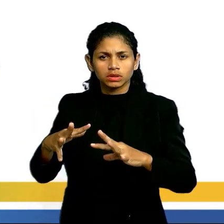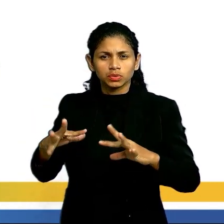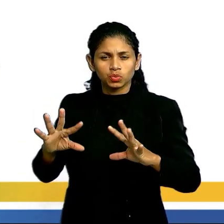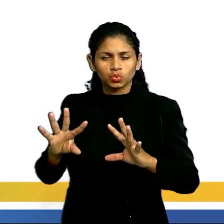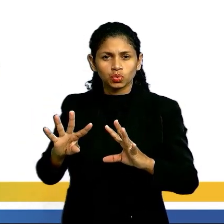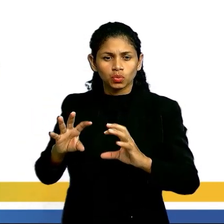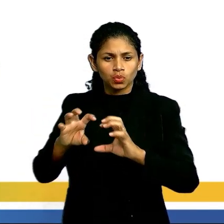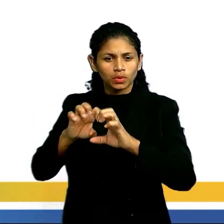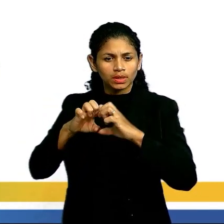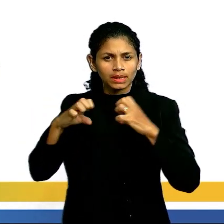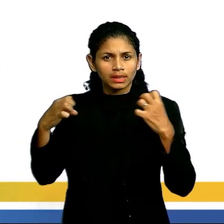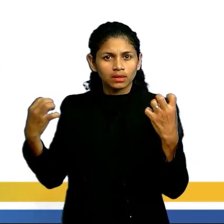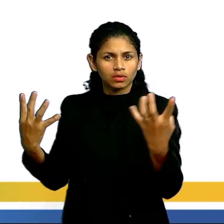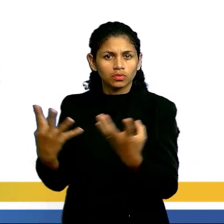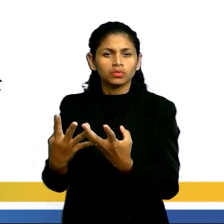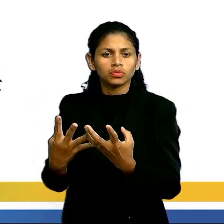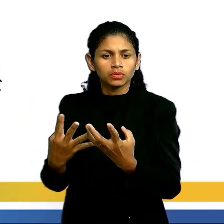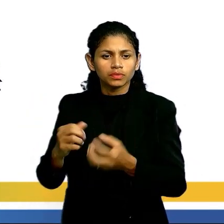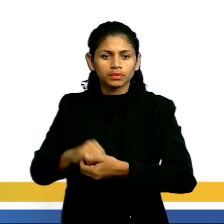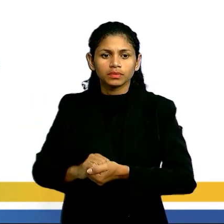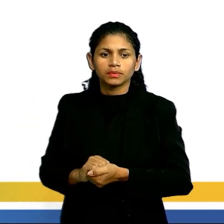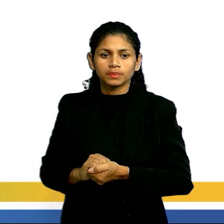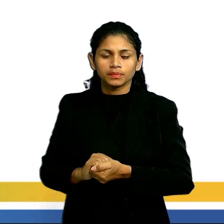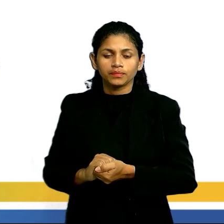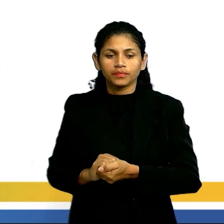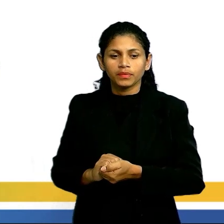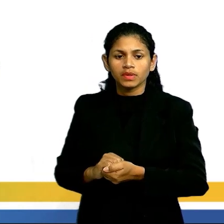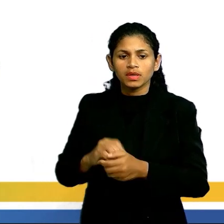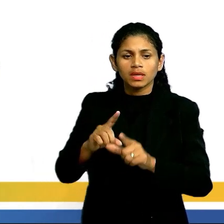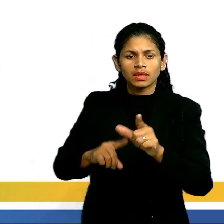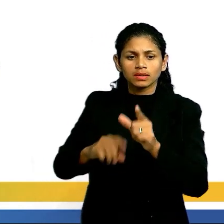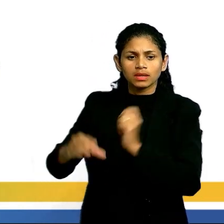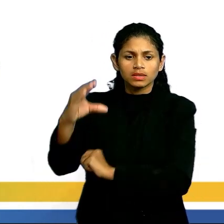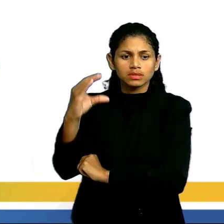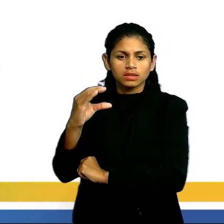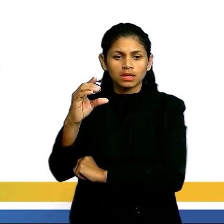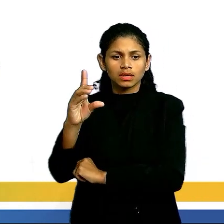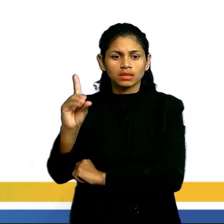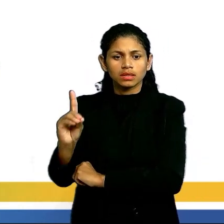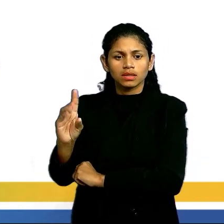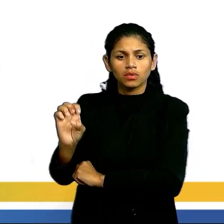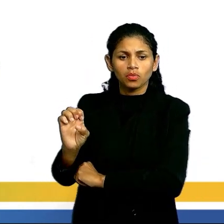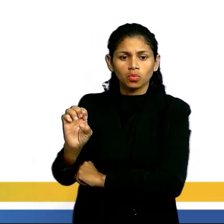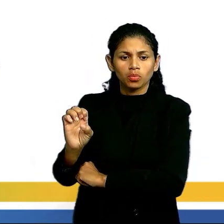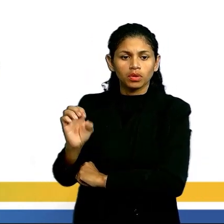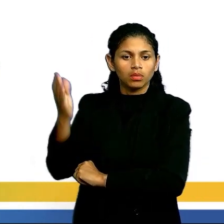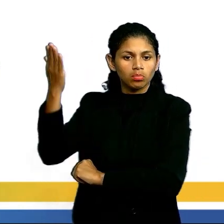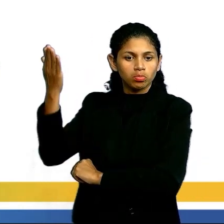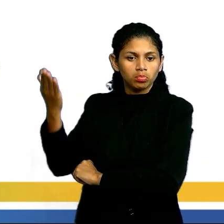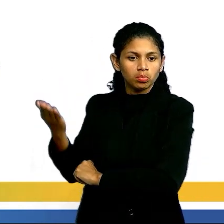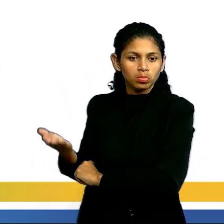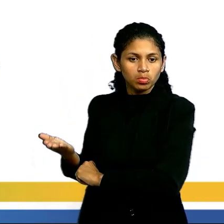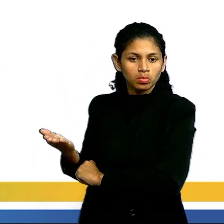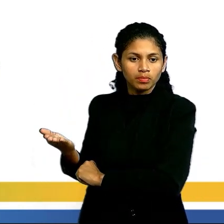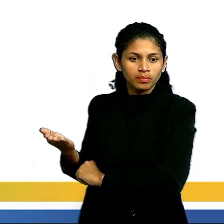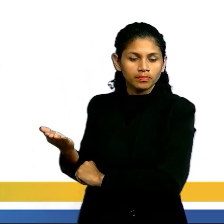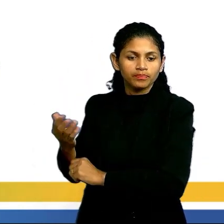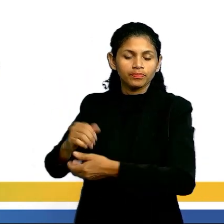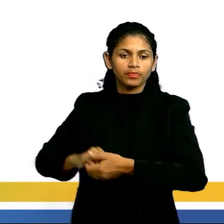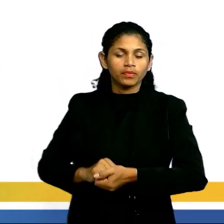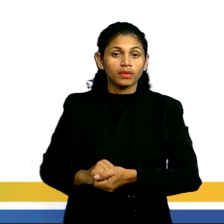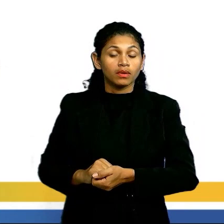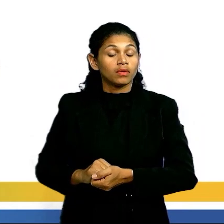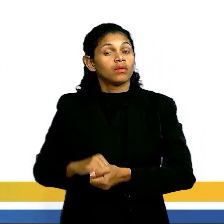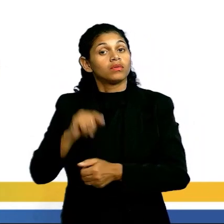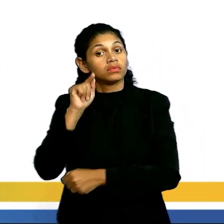D, propriedades fisiológicas. Alternativa E, características morfológicas. Para você que está assistindo, pessoal,